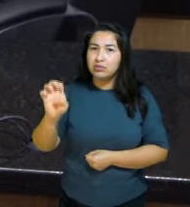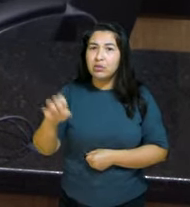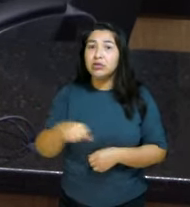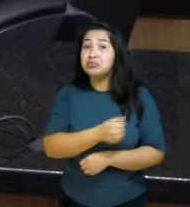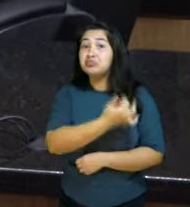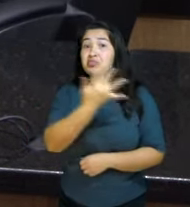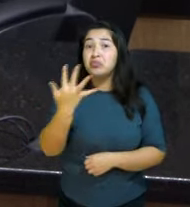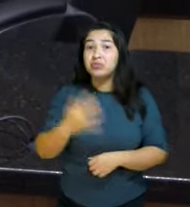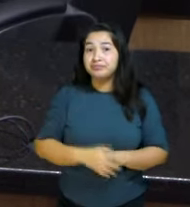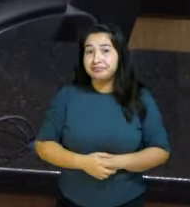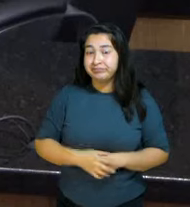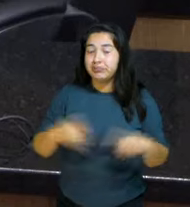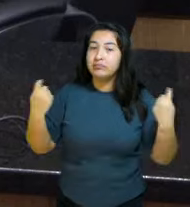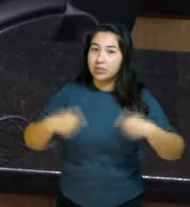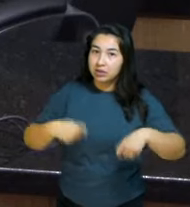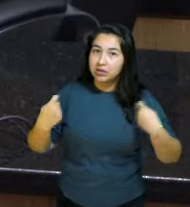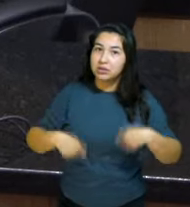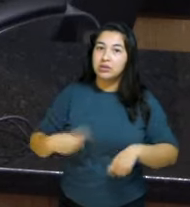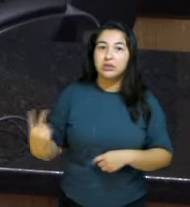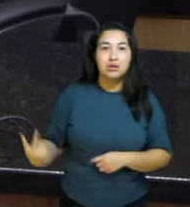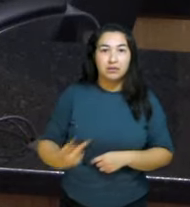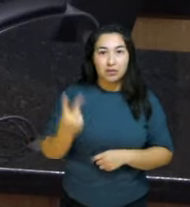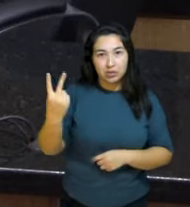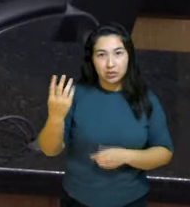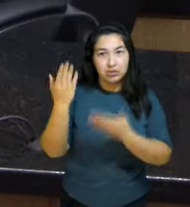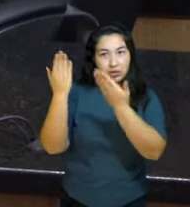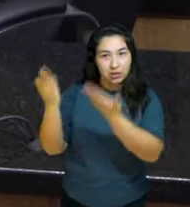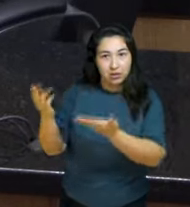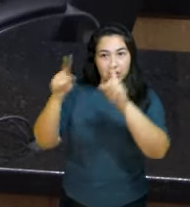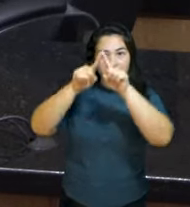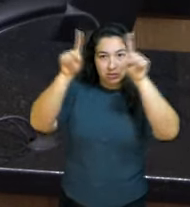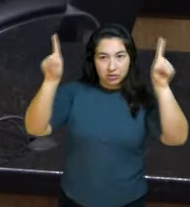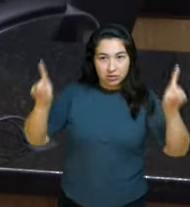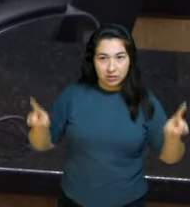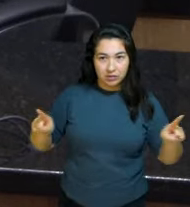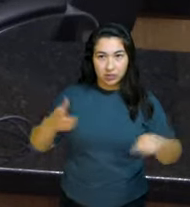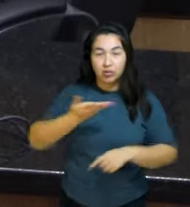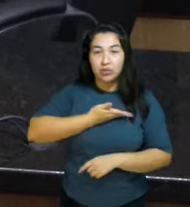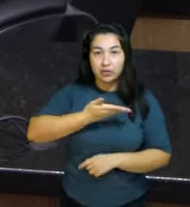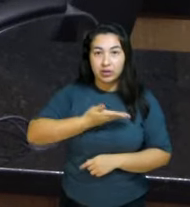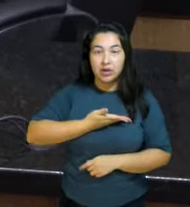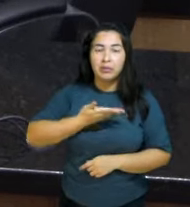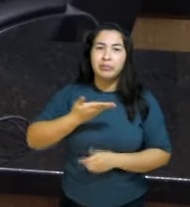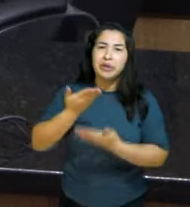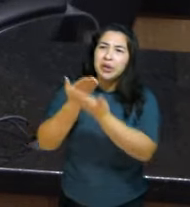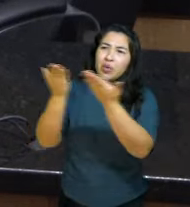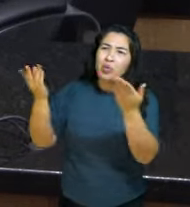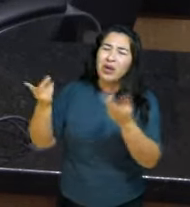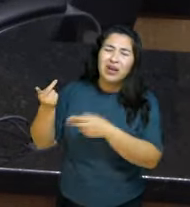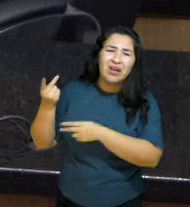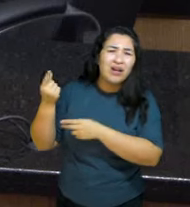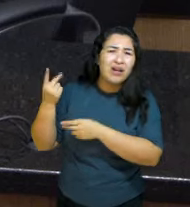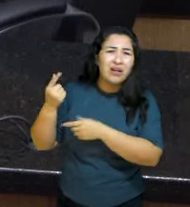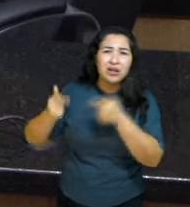sim, valorizar esses servidores. Tenho amigos que trabalham a labuta, senhor